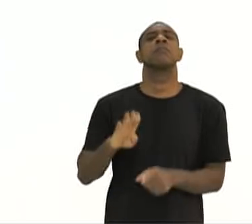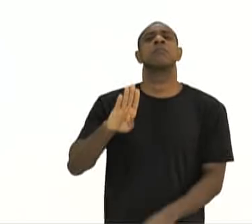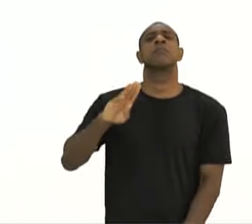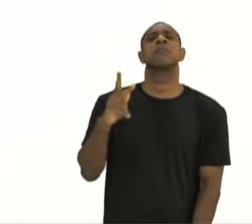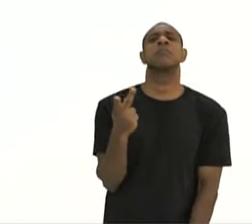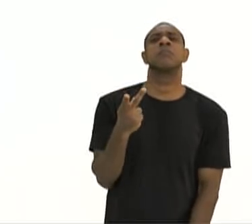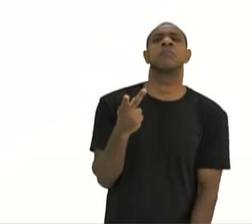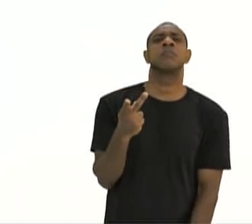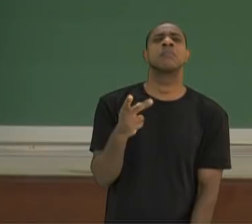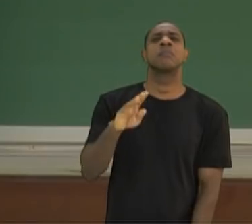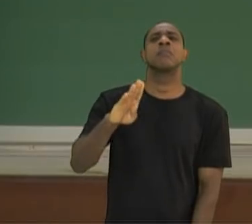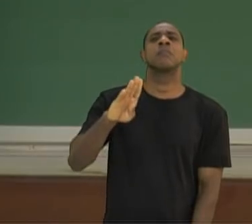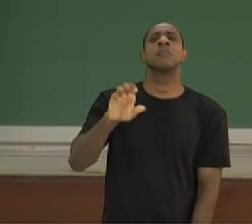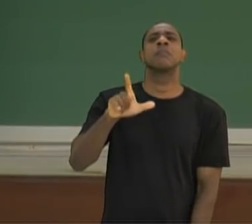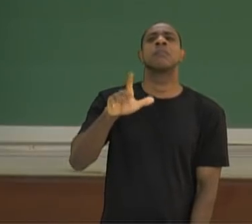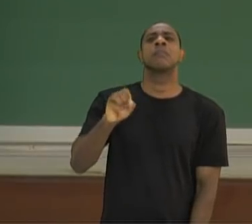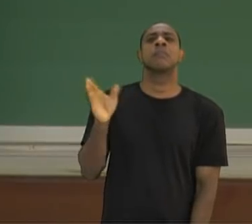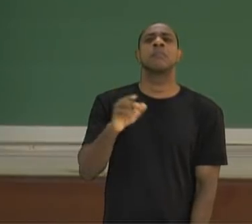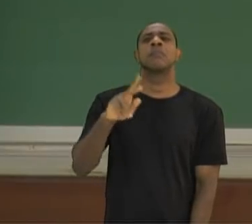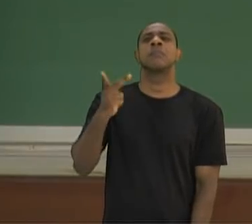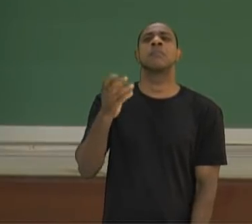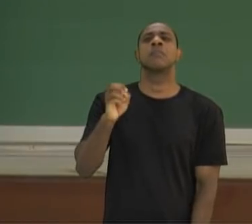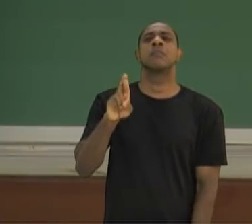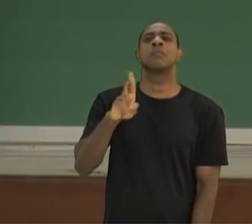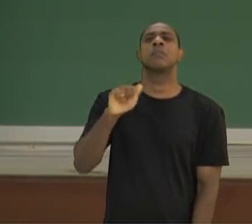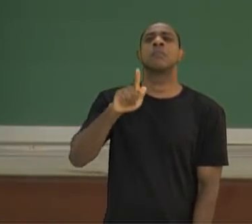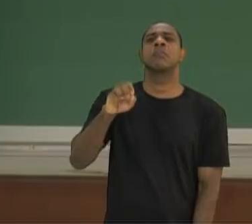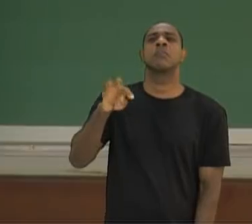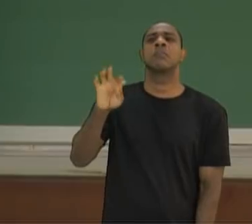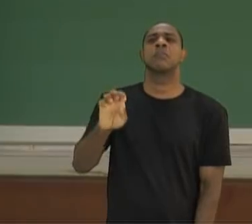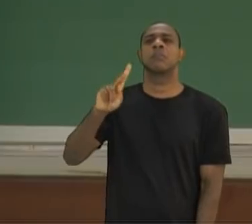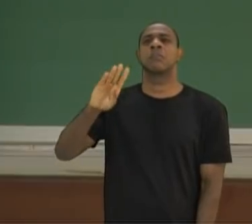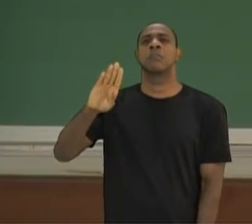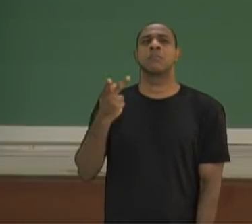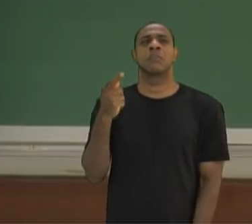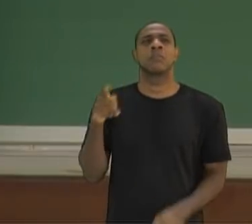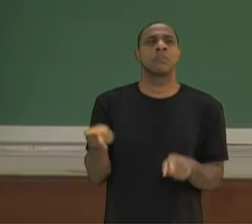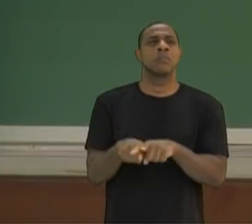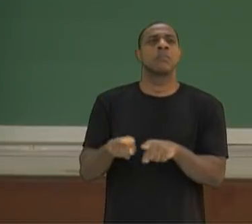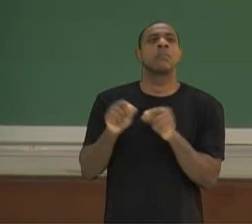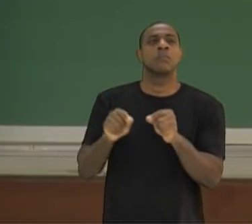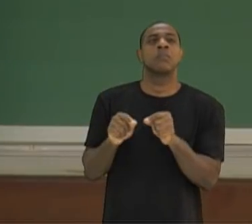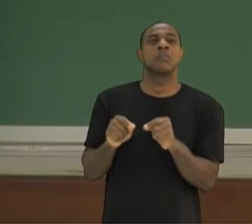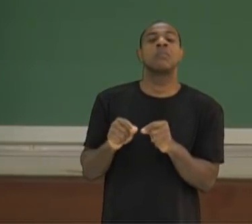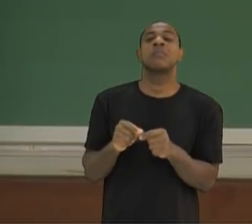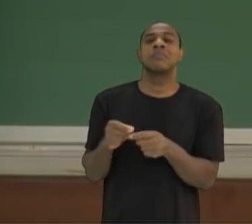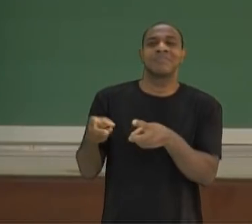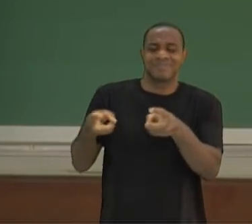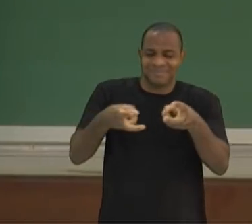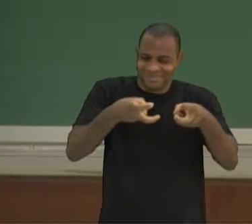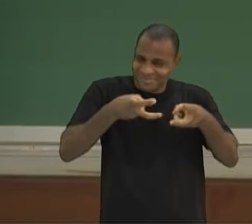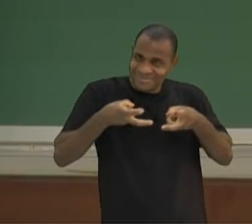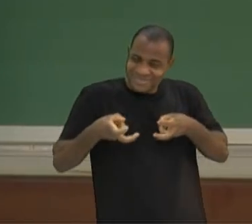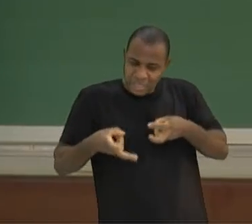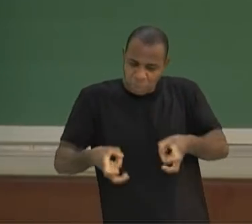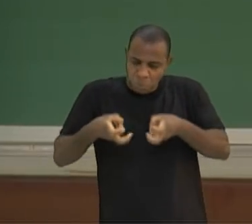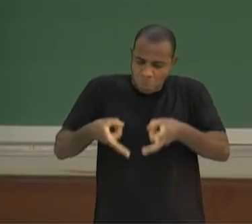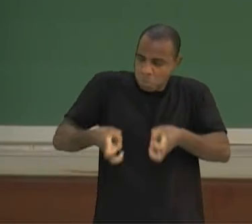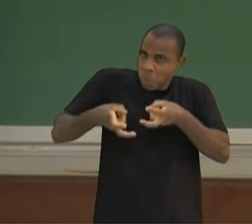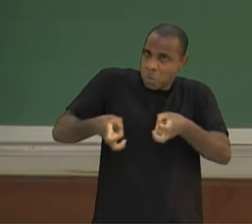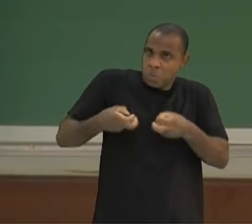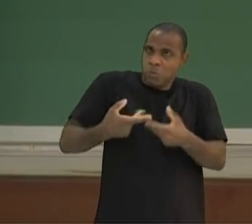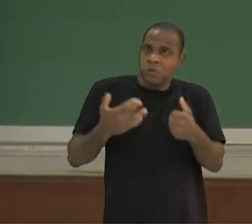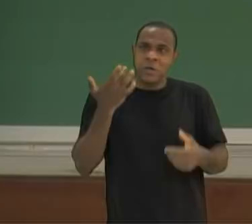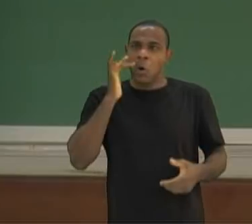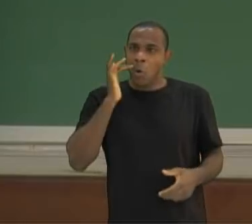ali concentra um enorme polo industrial, também apoiado ali na questão das reservas minerais, na exploração dos